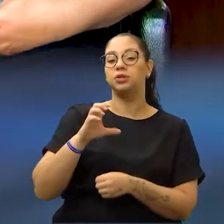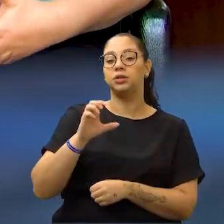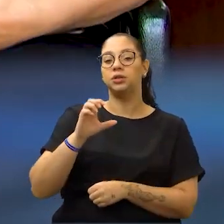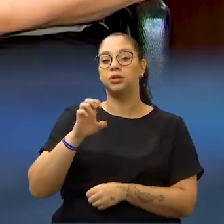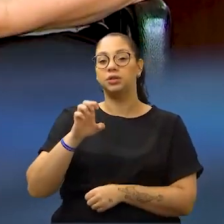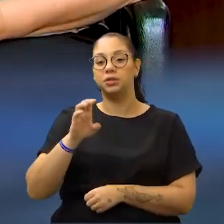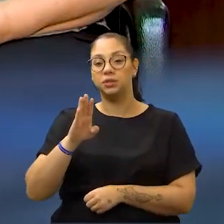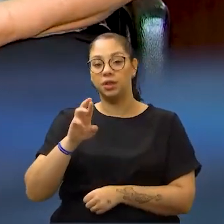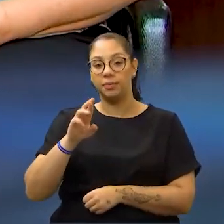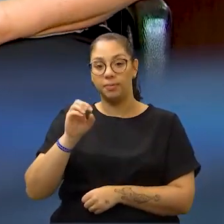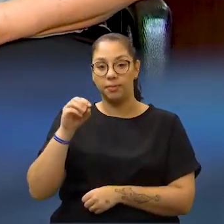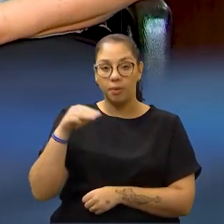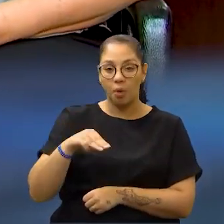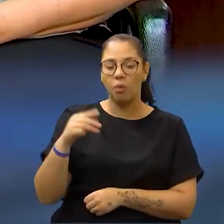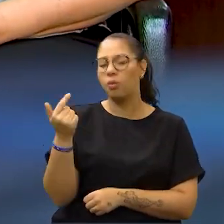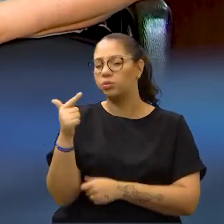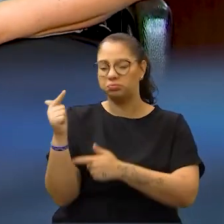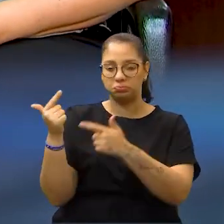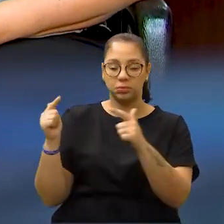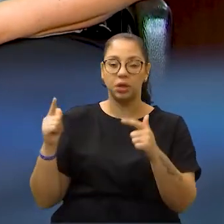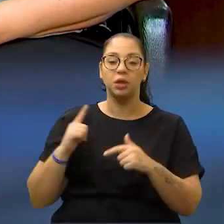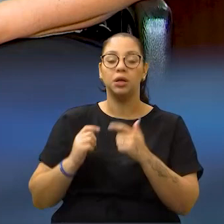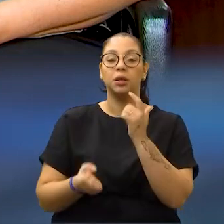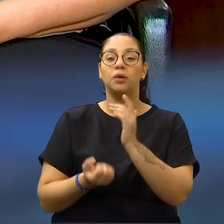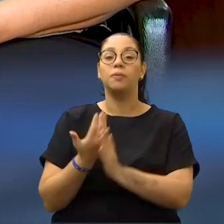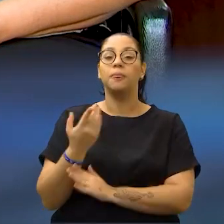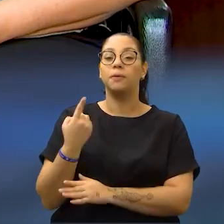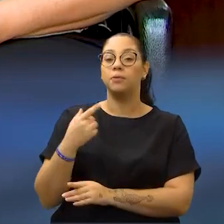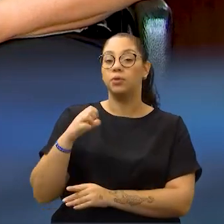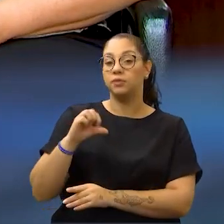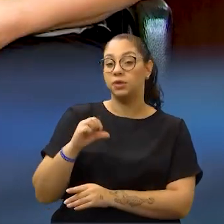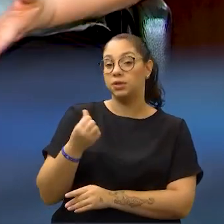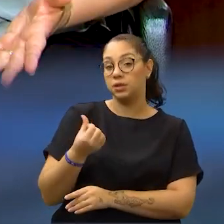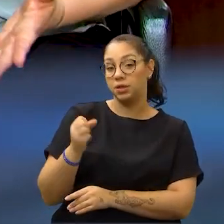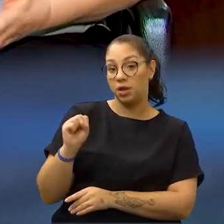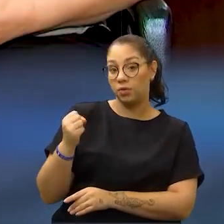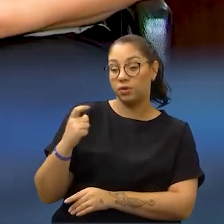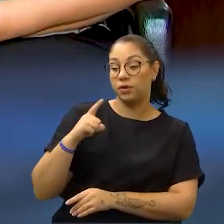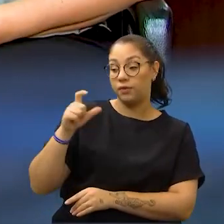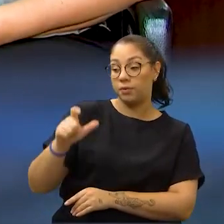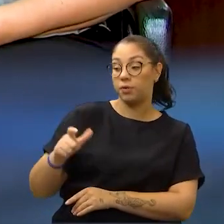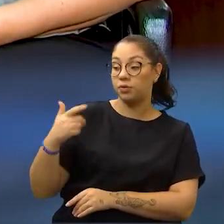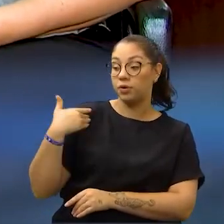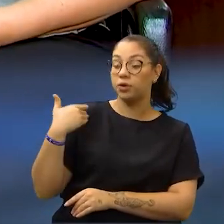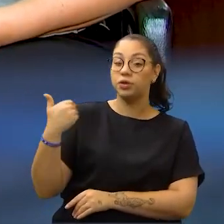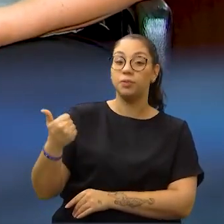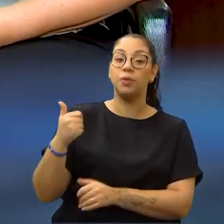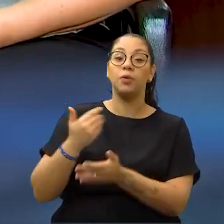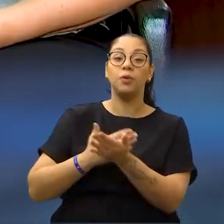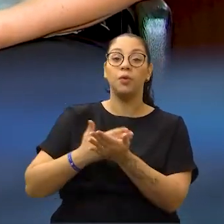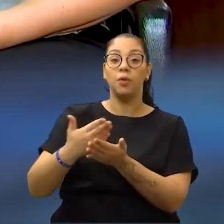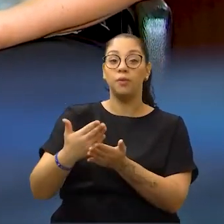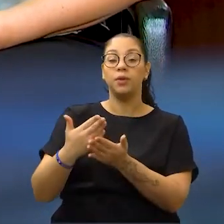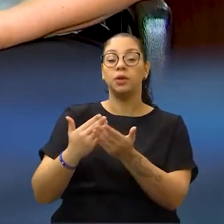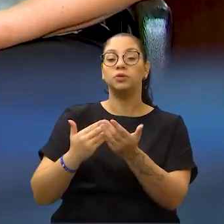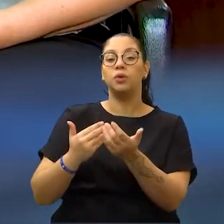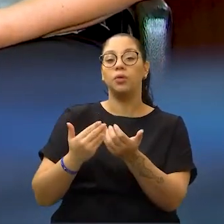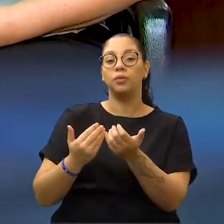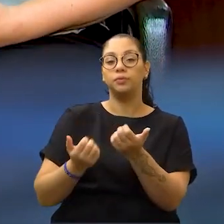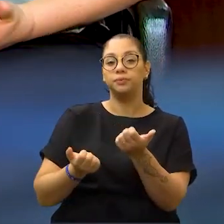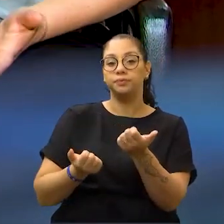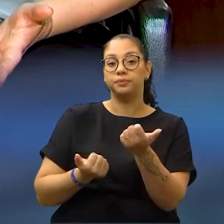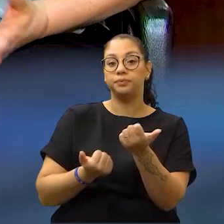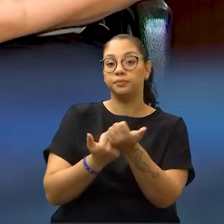Kennedy. E em 1978 ele recebeu um chamado de uma pessoa para começar um trabalho com